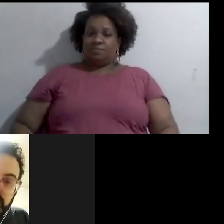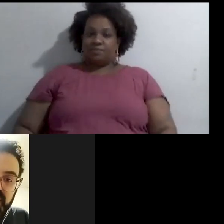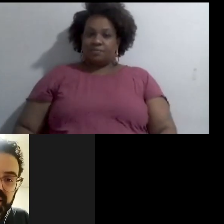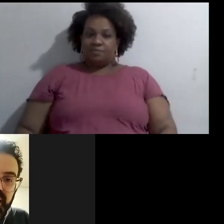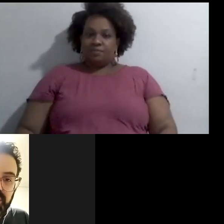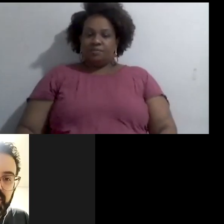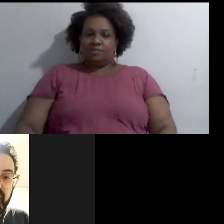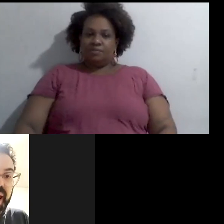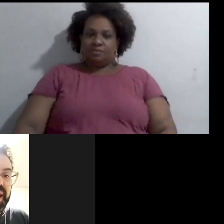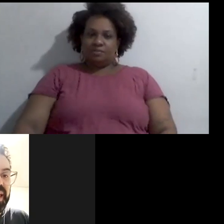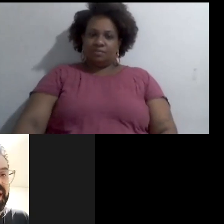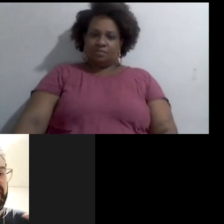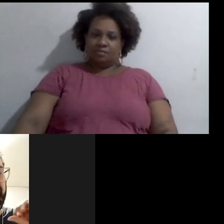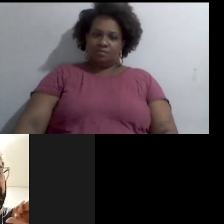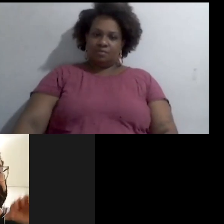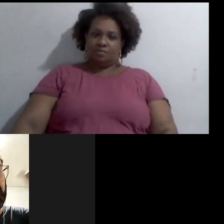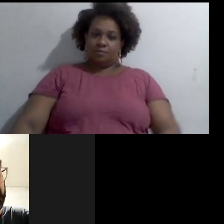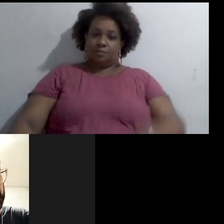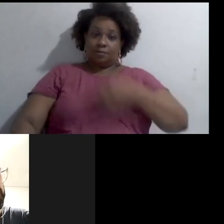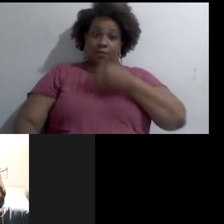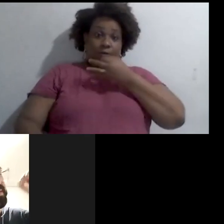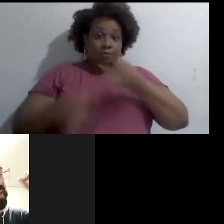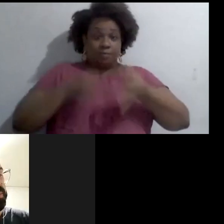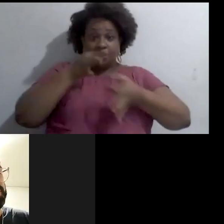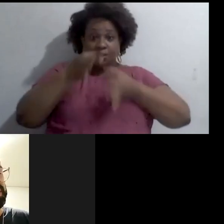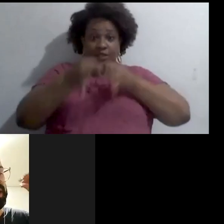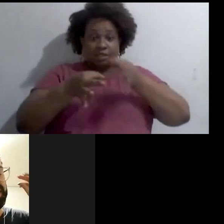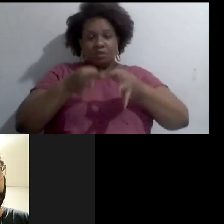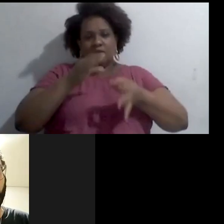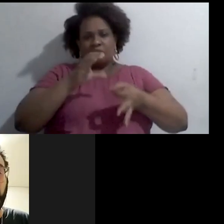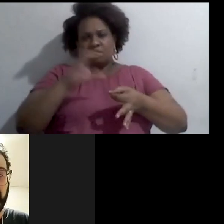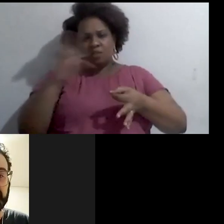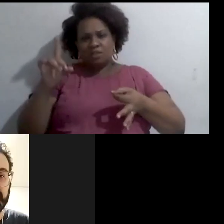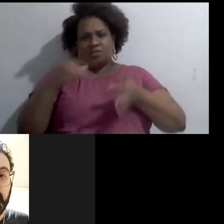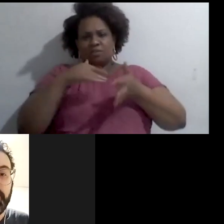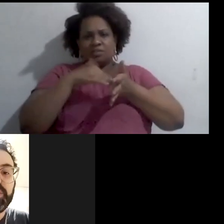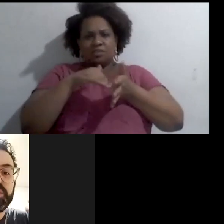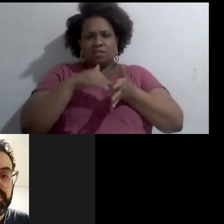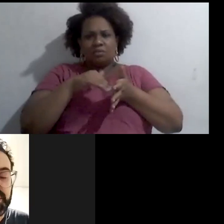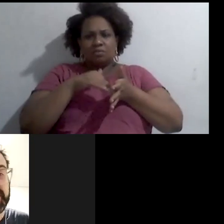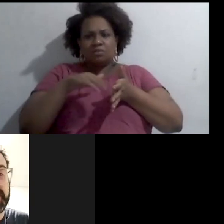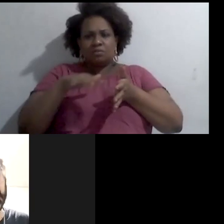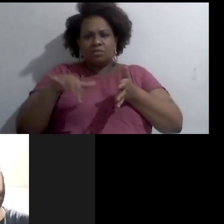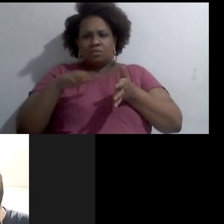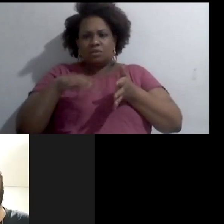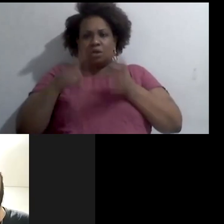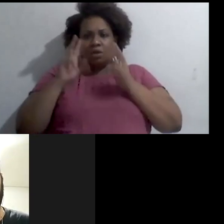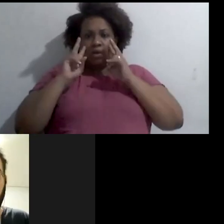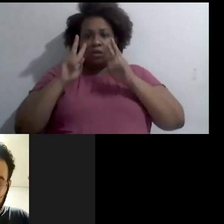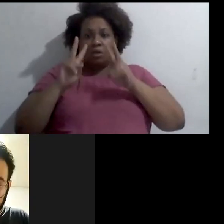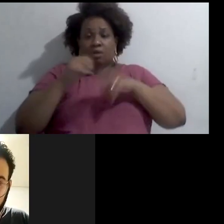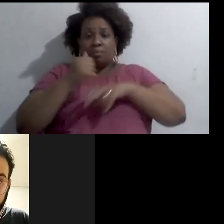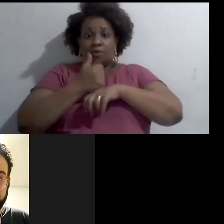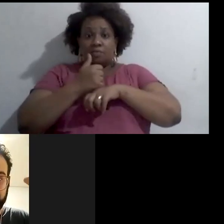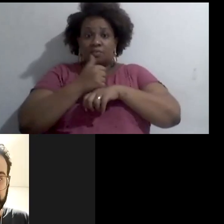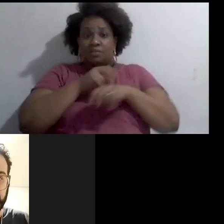E como sugestão é que esses coordenadores, que a Secult, que a Dirarte, olhasse para os profissionais do interior, porque